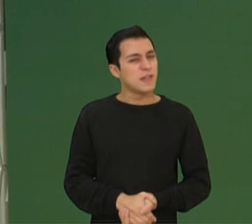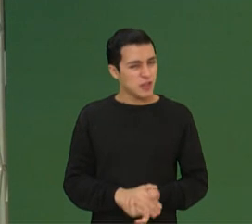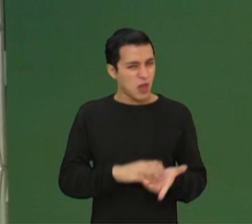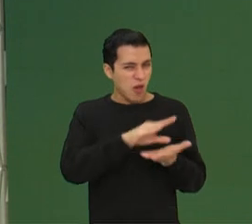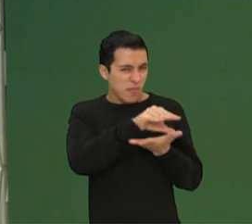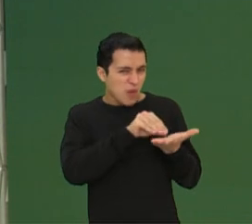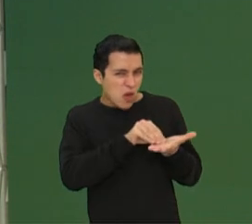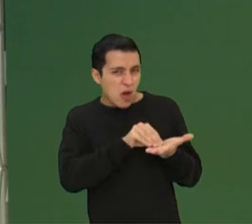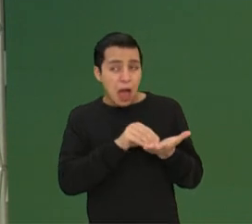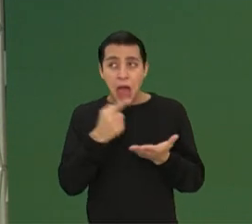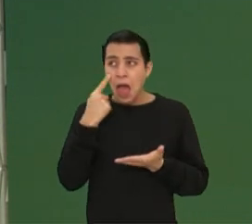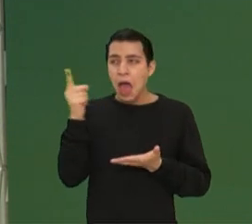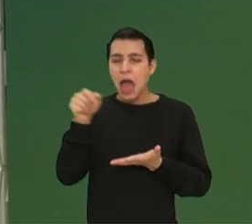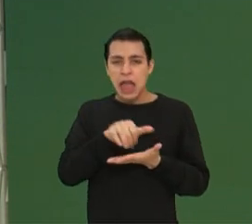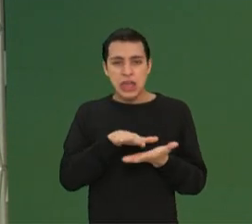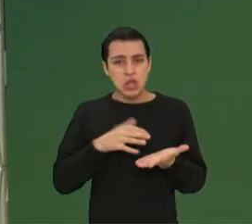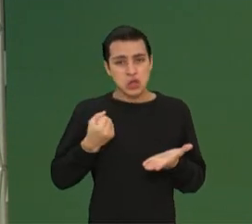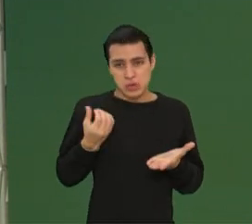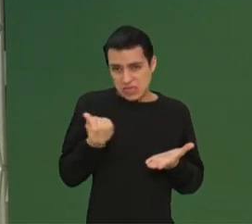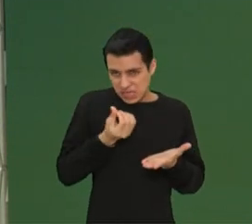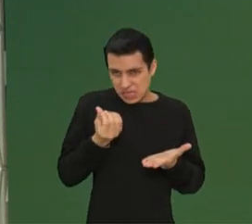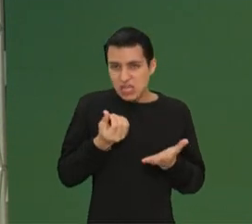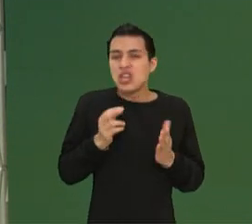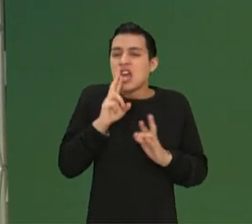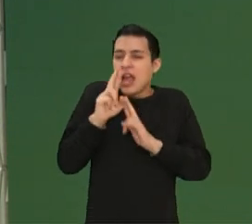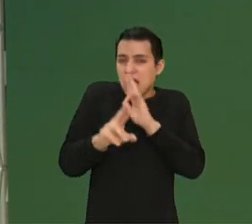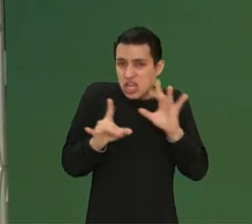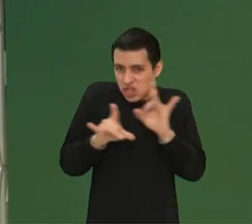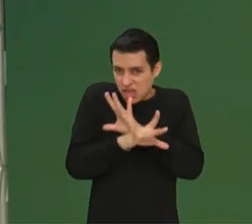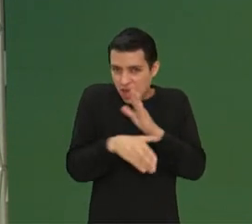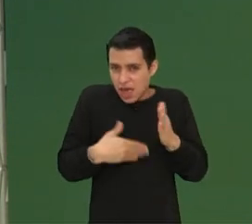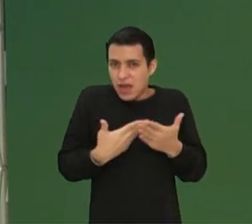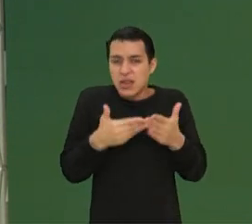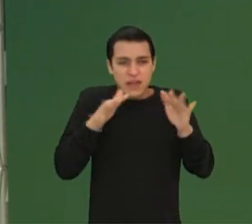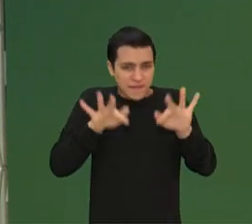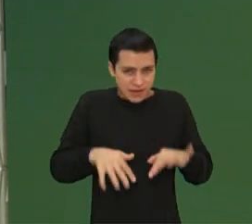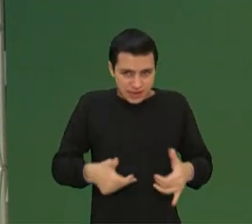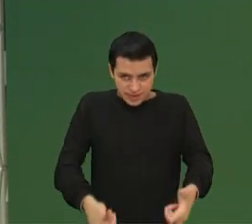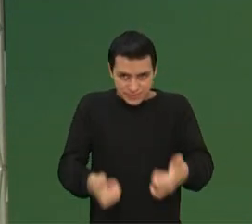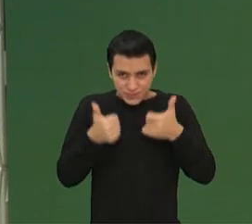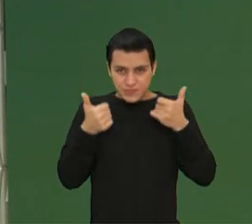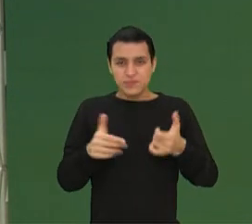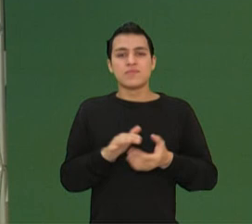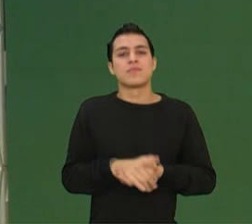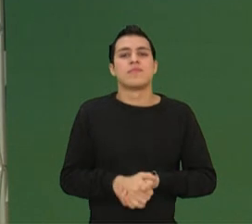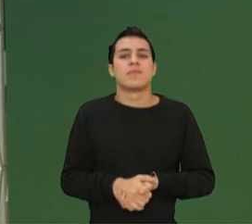Copiou o exercício número 6? Faça ele assim que terminar a aula, ok?